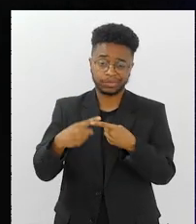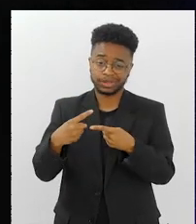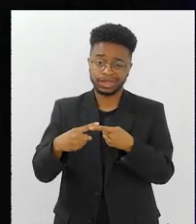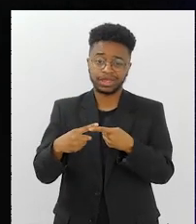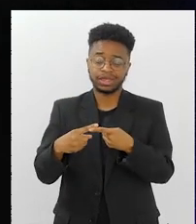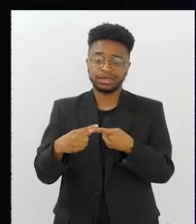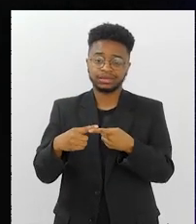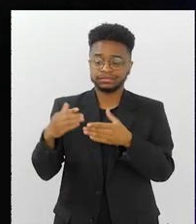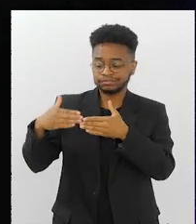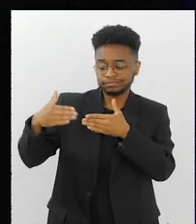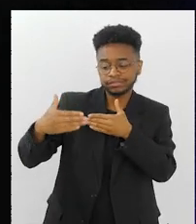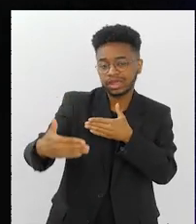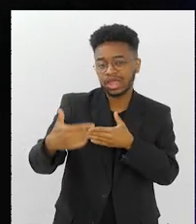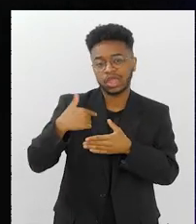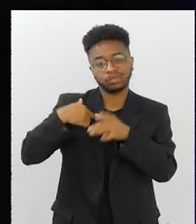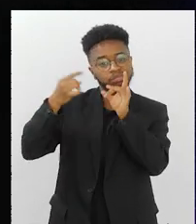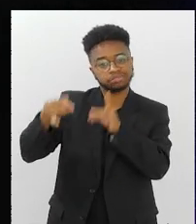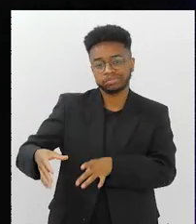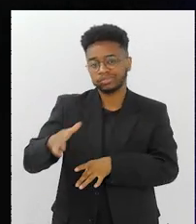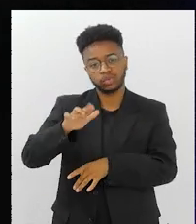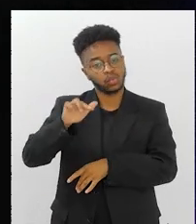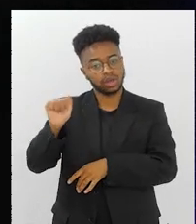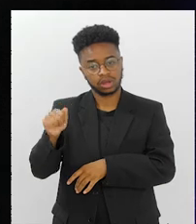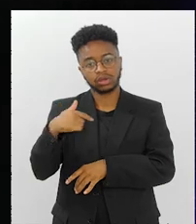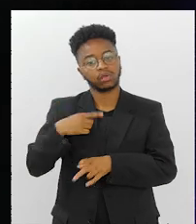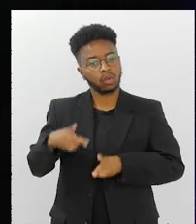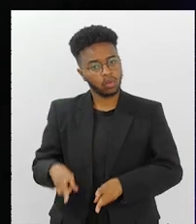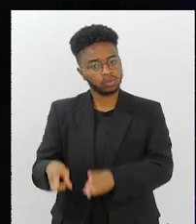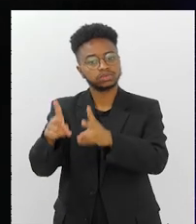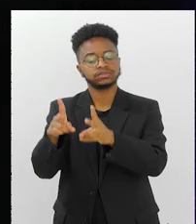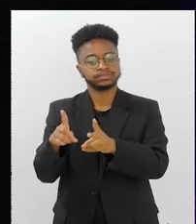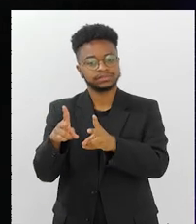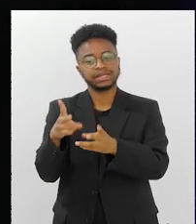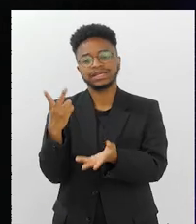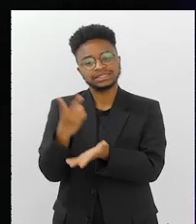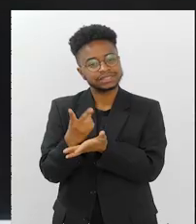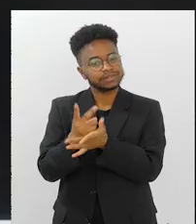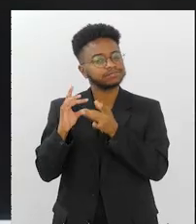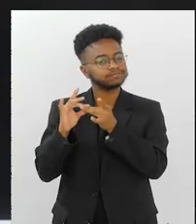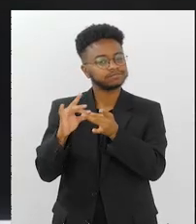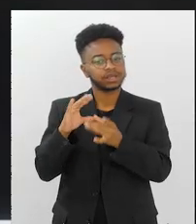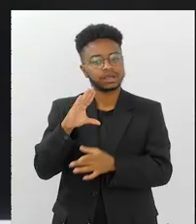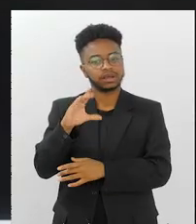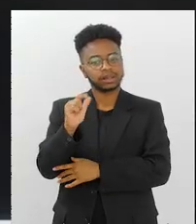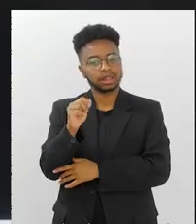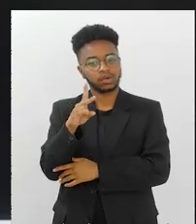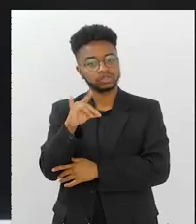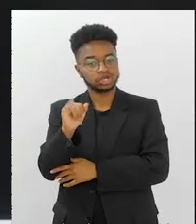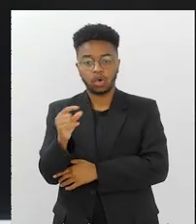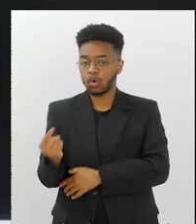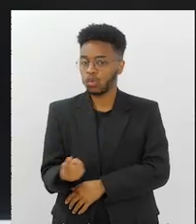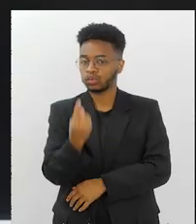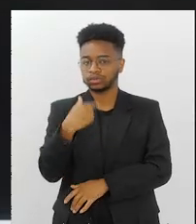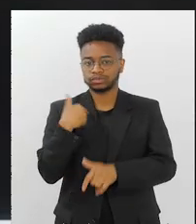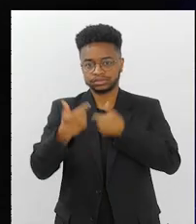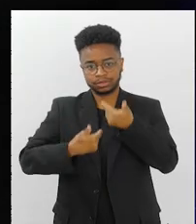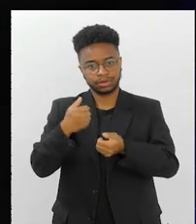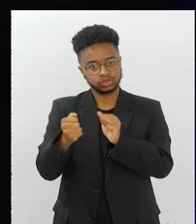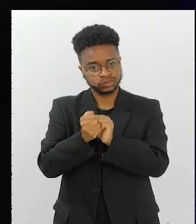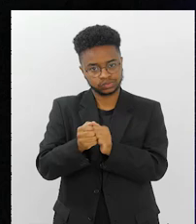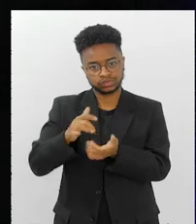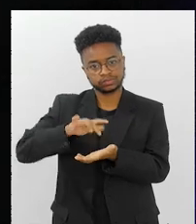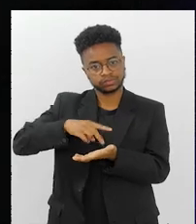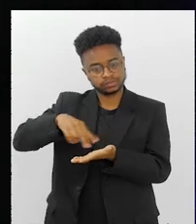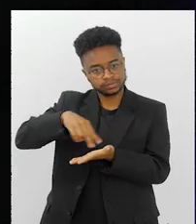porque a partir dali e eu já não larguei mais e ess sempre com a clud sempre com a Cláudia foi a minha única coreógrafa que eu trabalhei